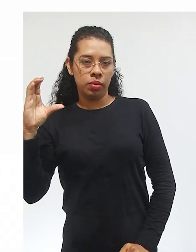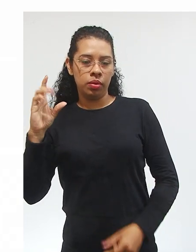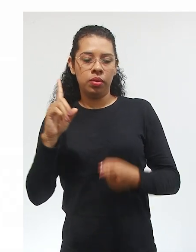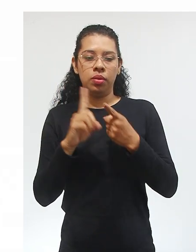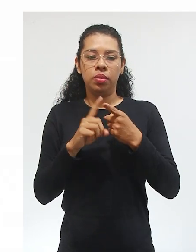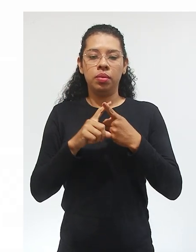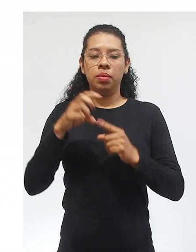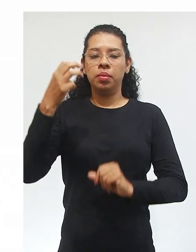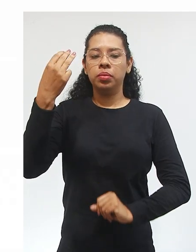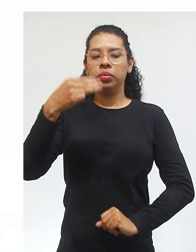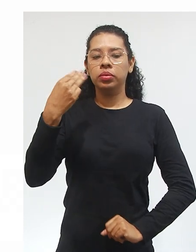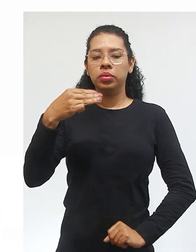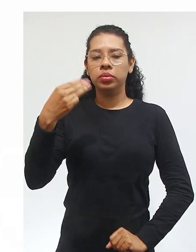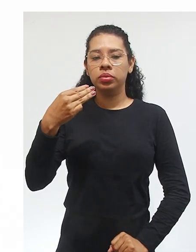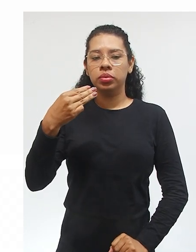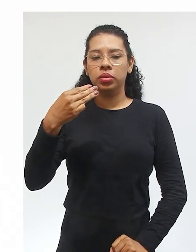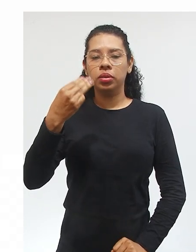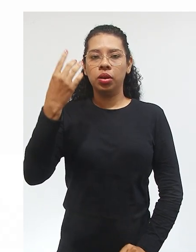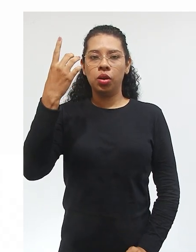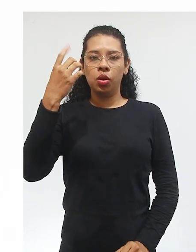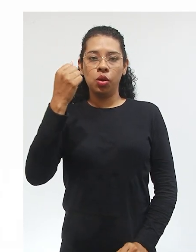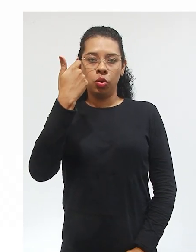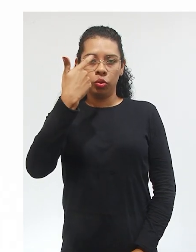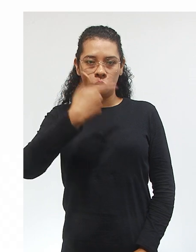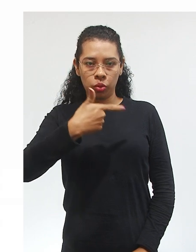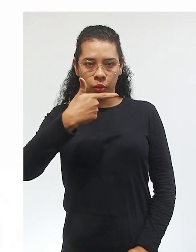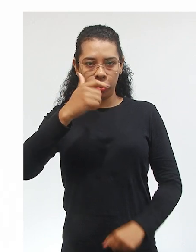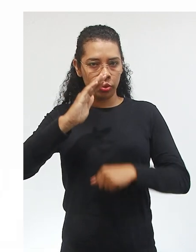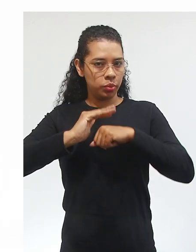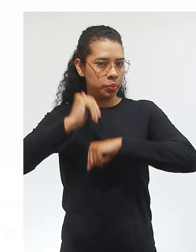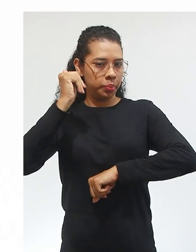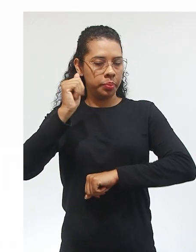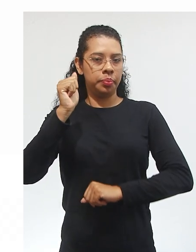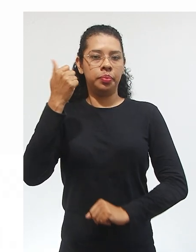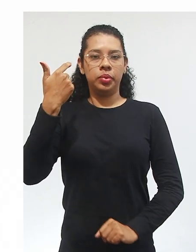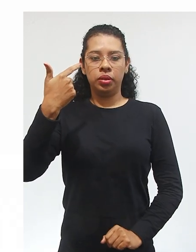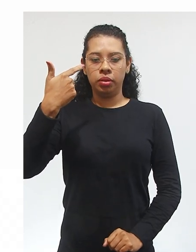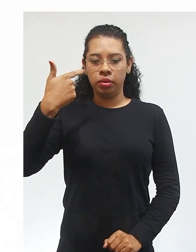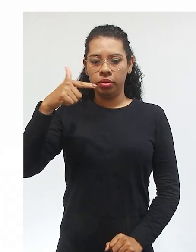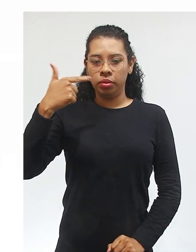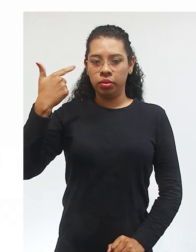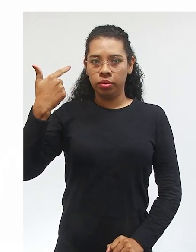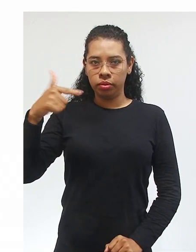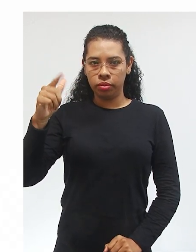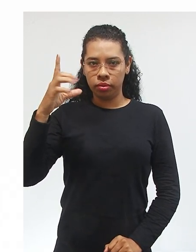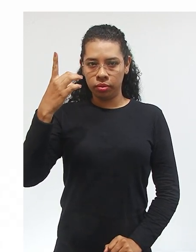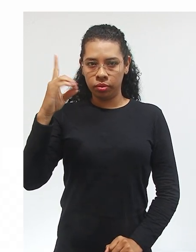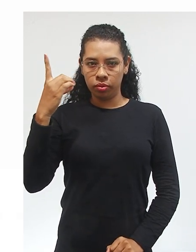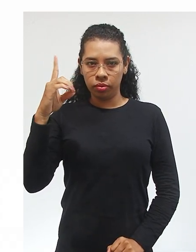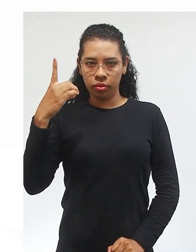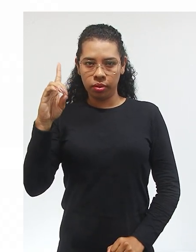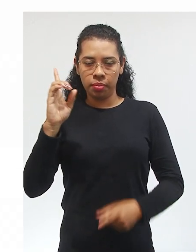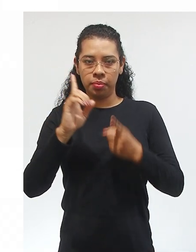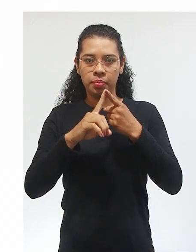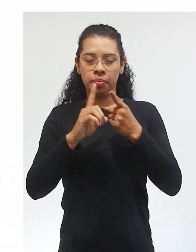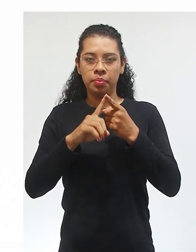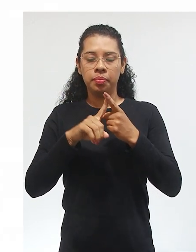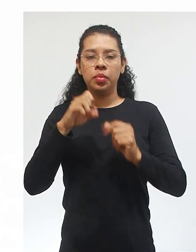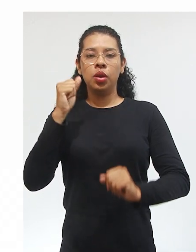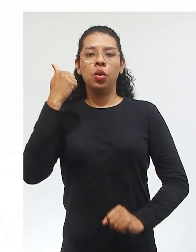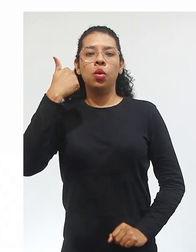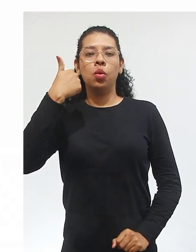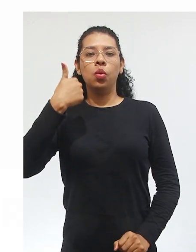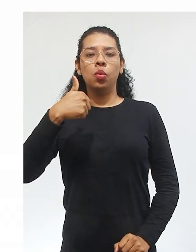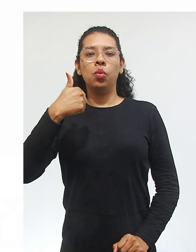créditos. Terceira fórmula, 2 débitos, 2 ou mais, tá, gente? Desculpa, 2 débitos e